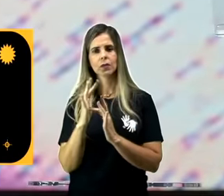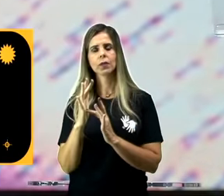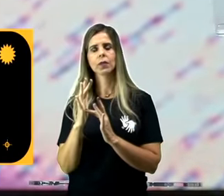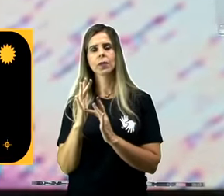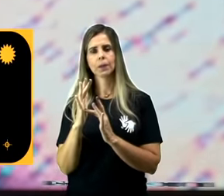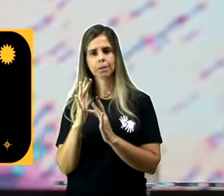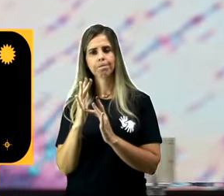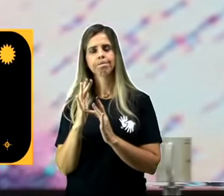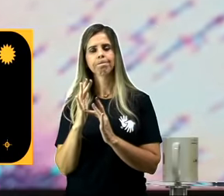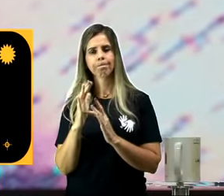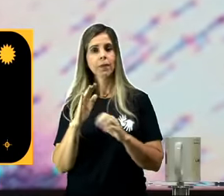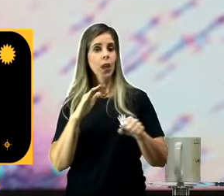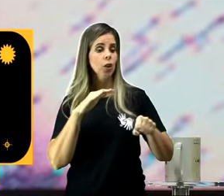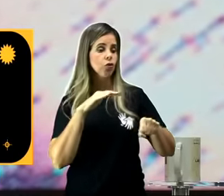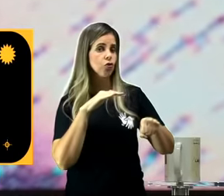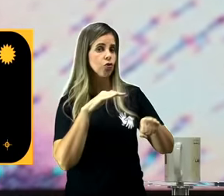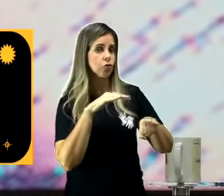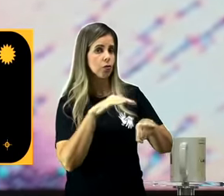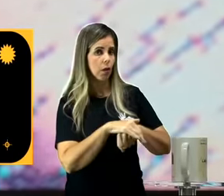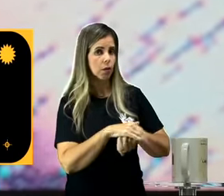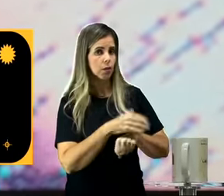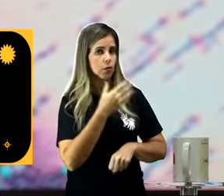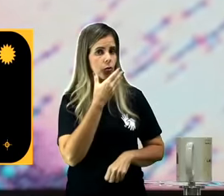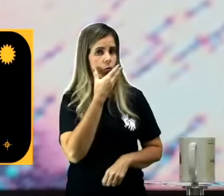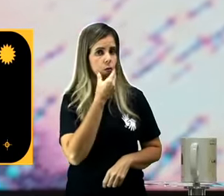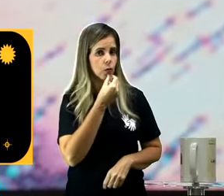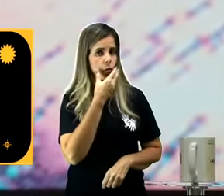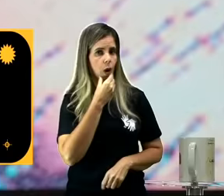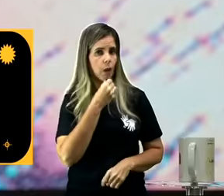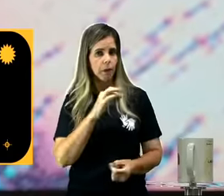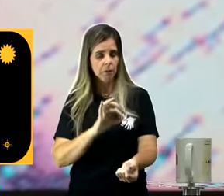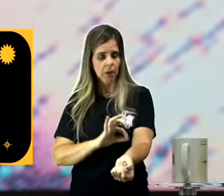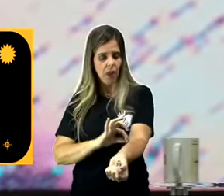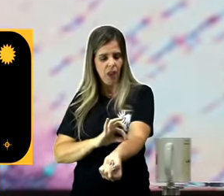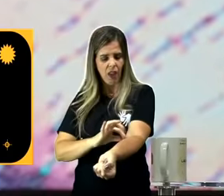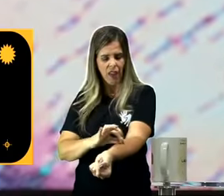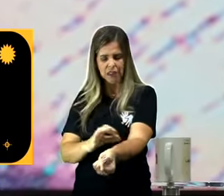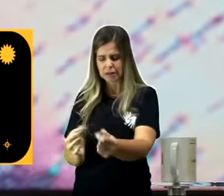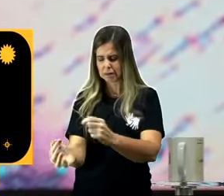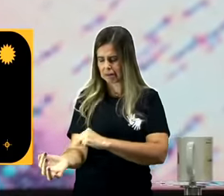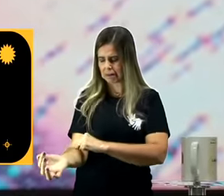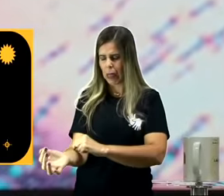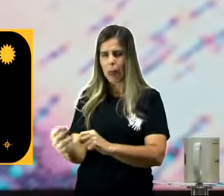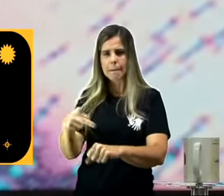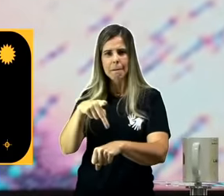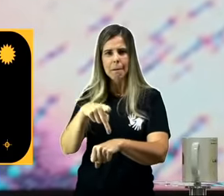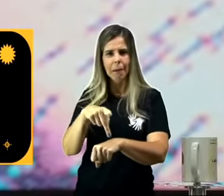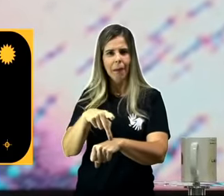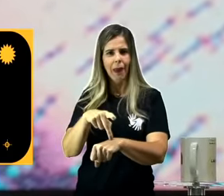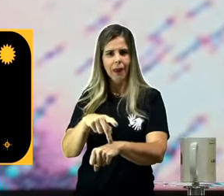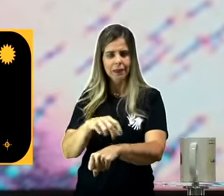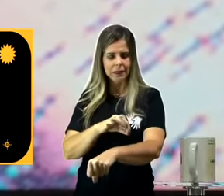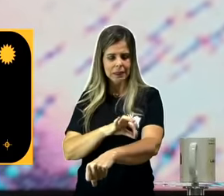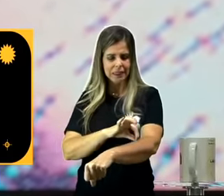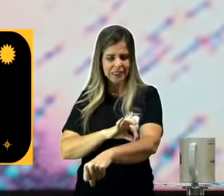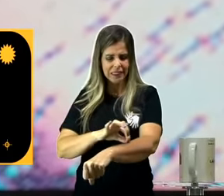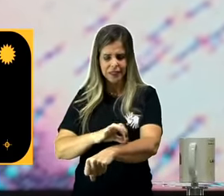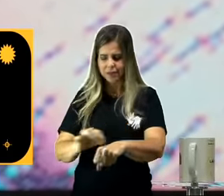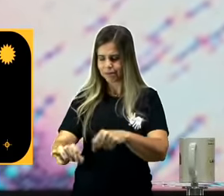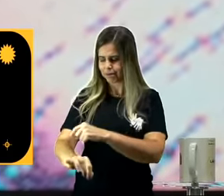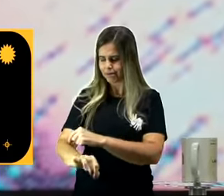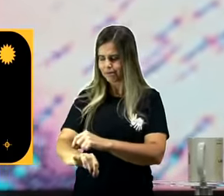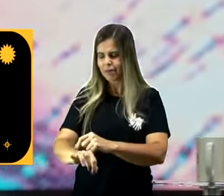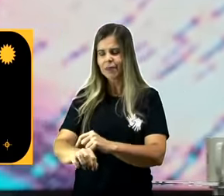Dia e de noite a Bíblia diz que ele se cortava. Mas eu quero que você saia daqui com essa unção e com essa autoridade na tua vida hoje.